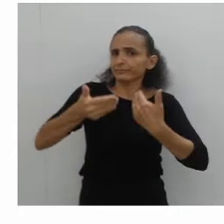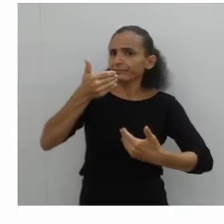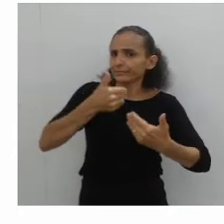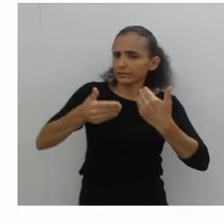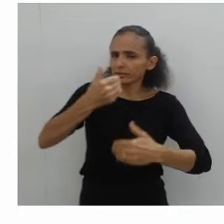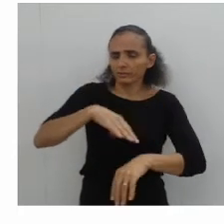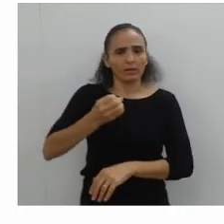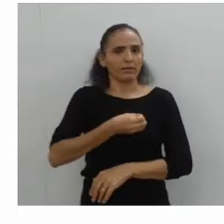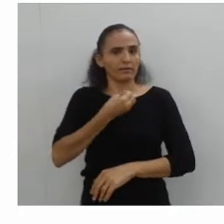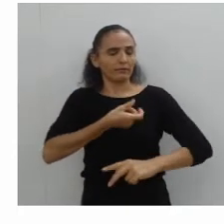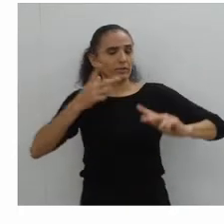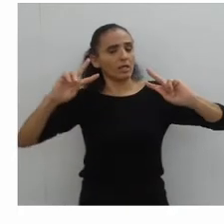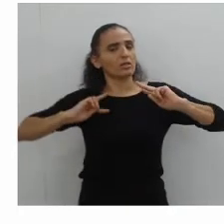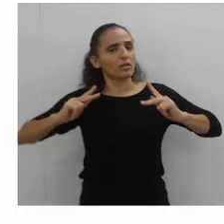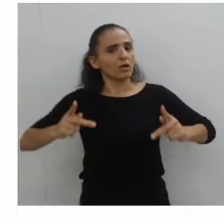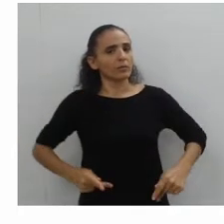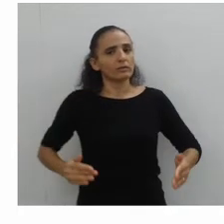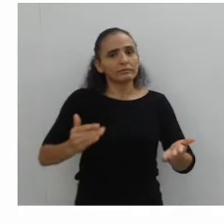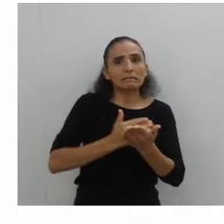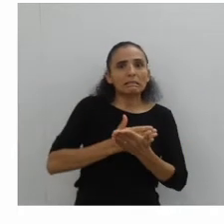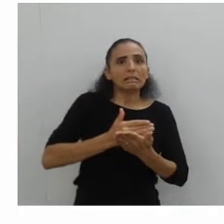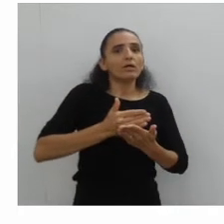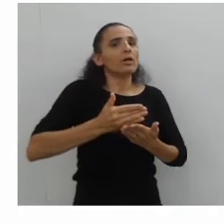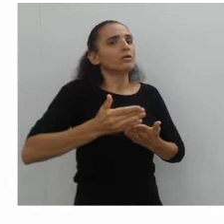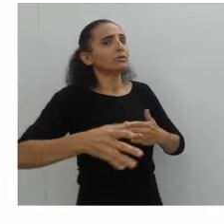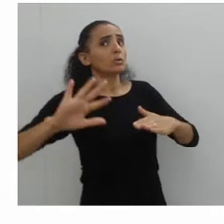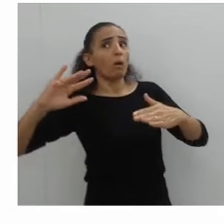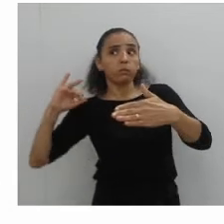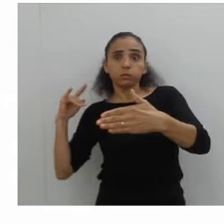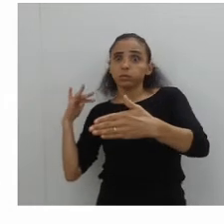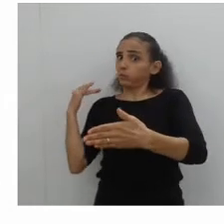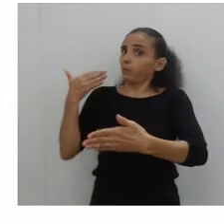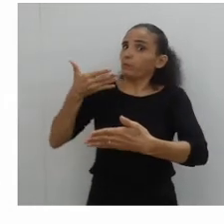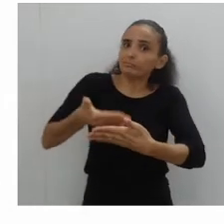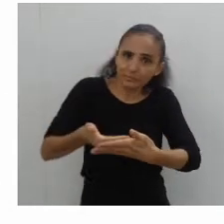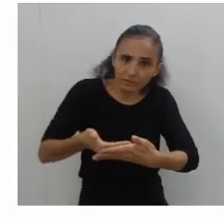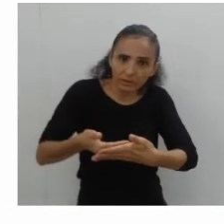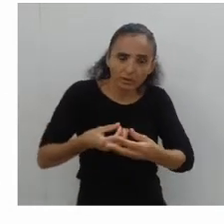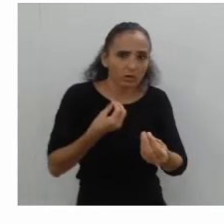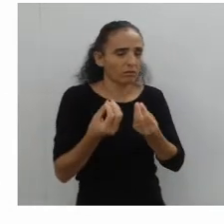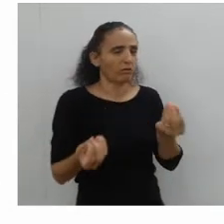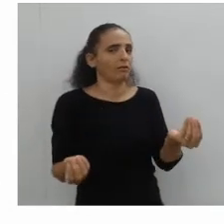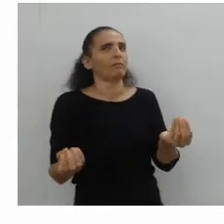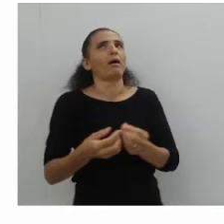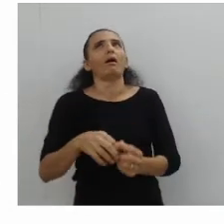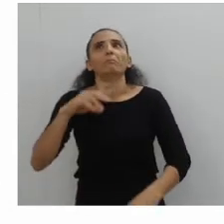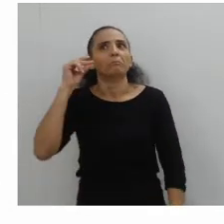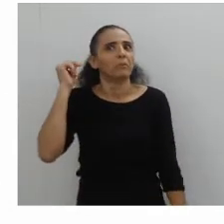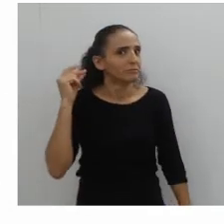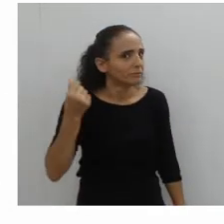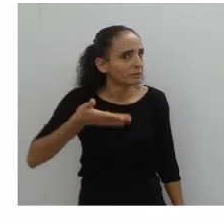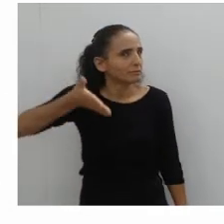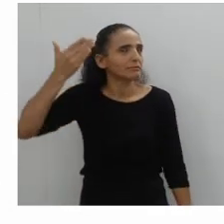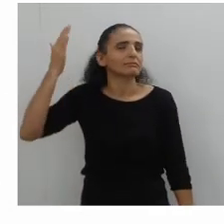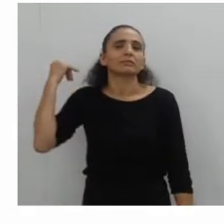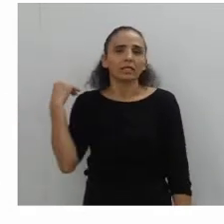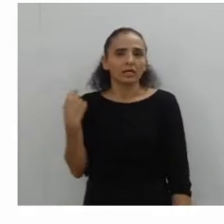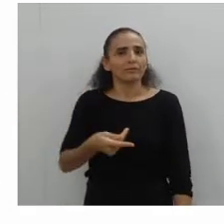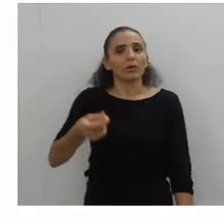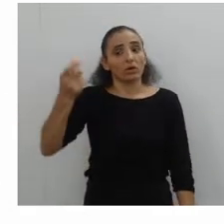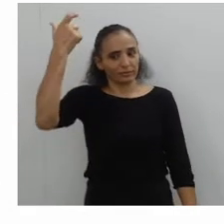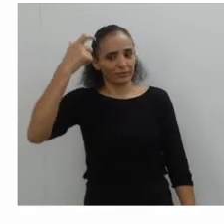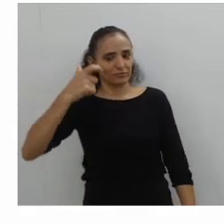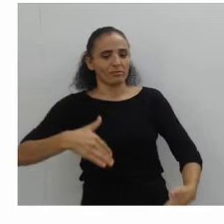na vida humana, desde o início da nossa civilização, tá bom? Então faz muito tempo que o homem joga.